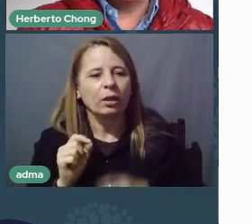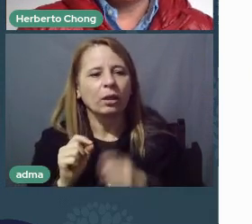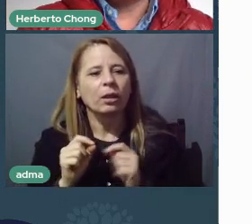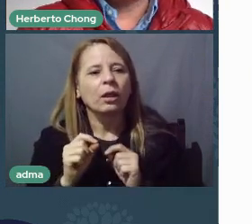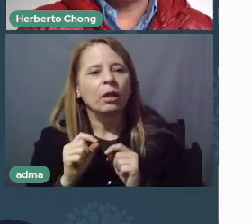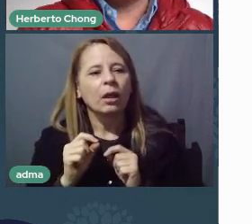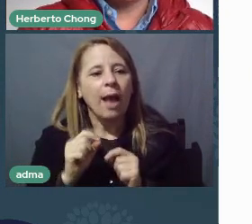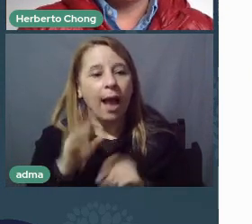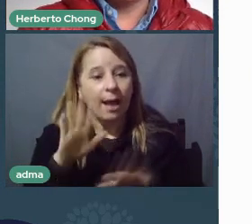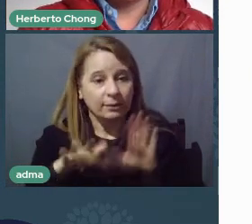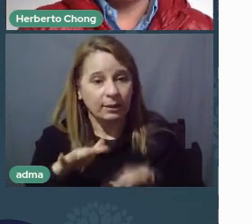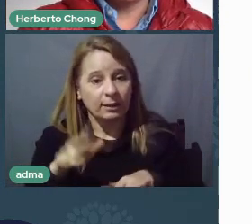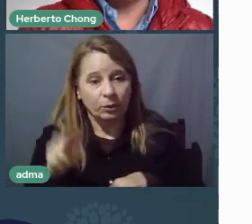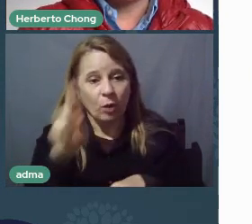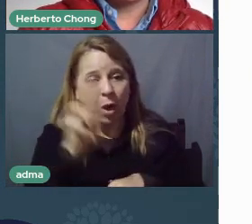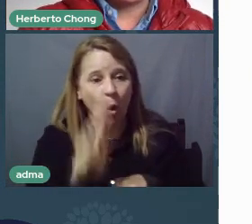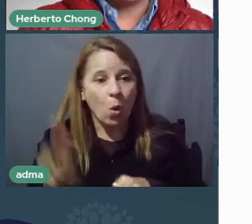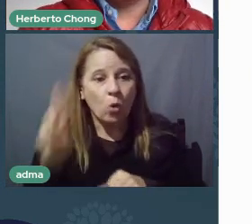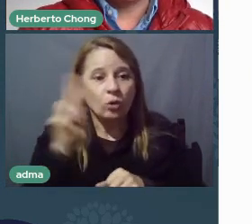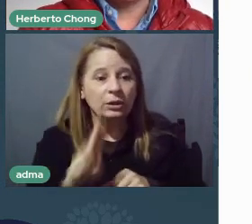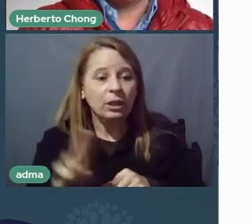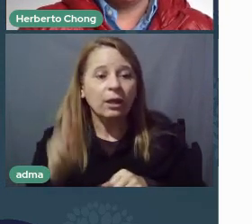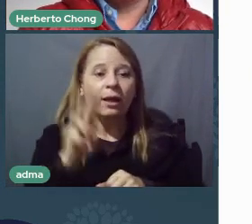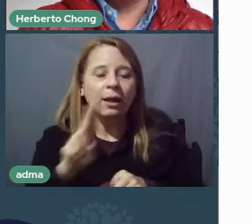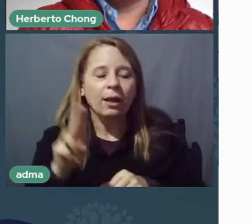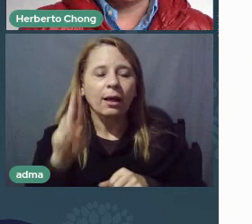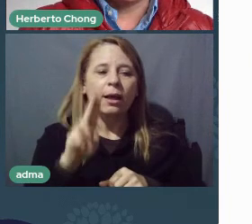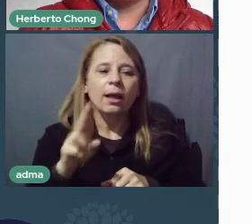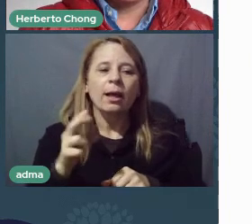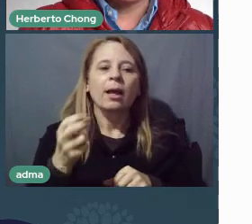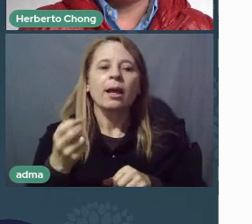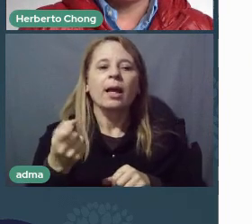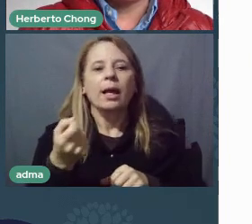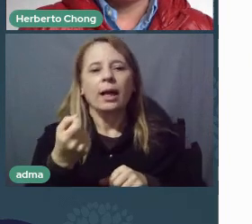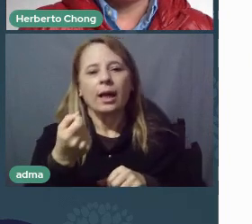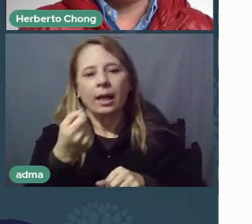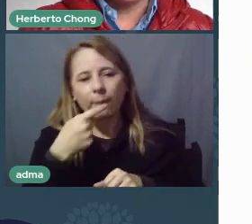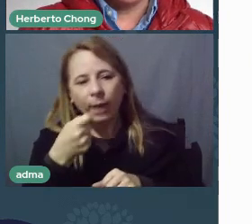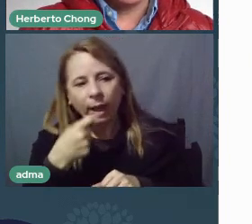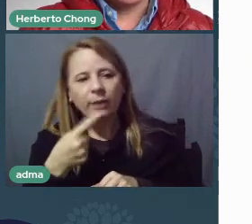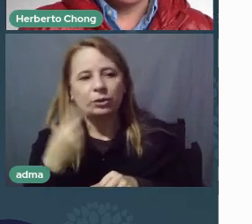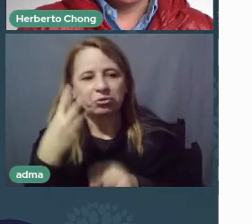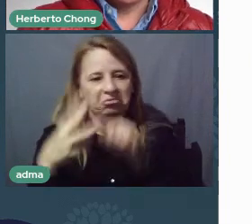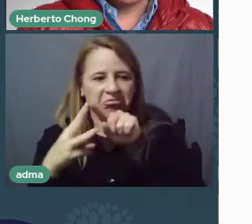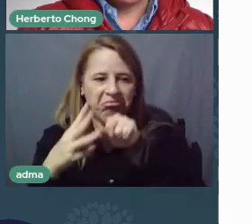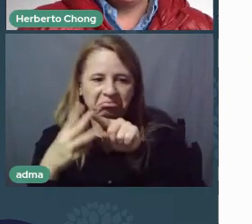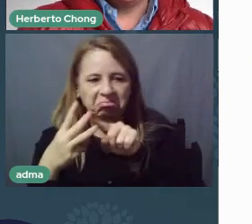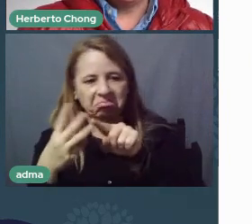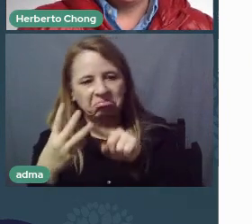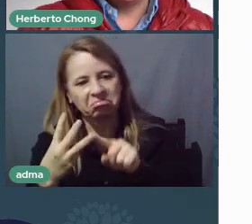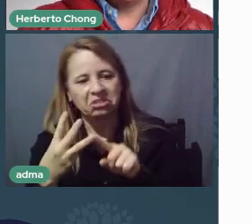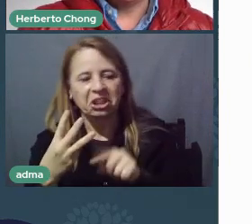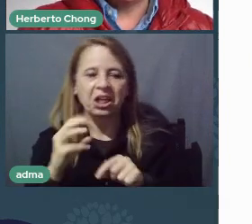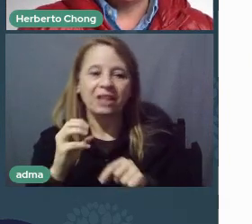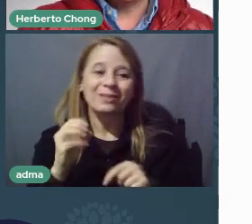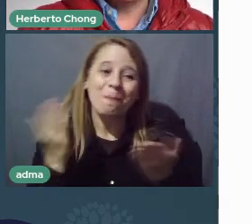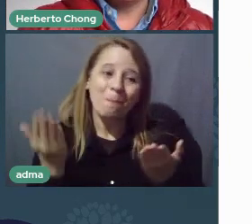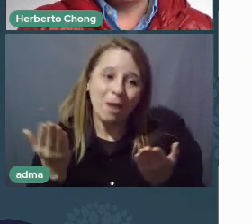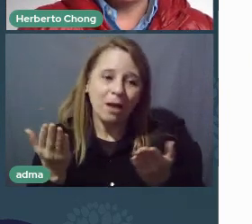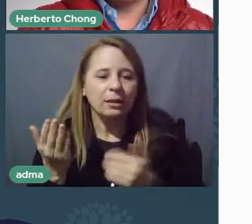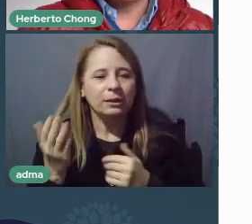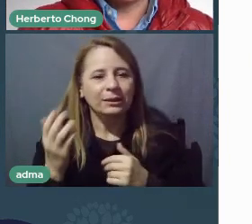da utilização de doses altas de 2 ou 3 medicações de controle, ainda